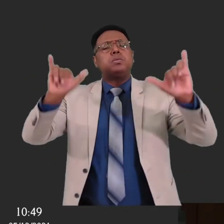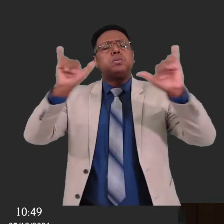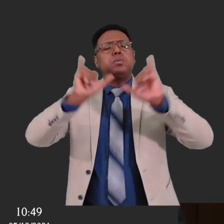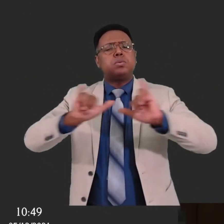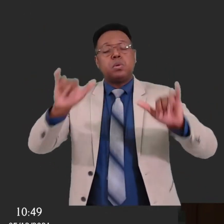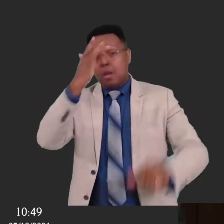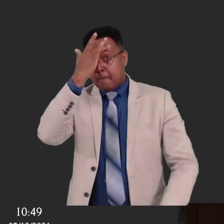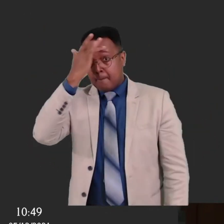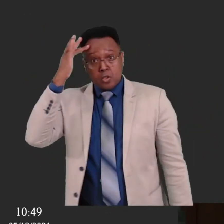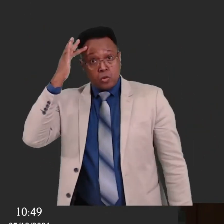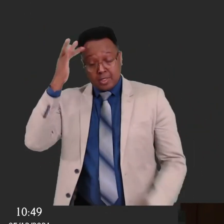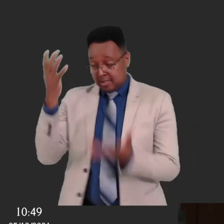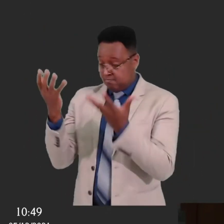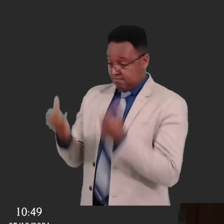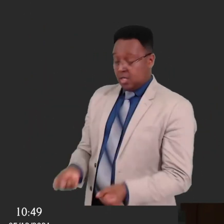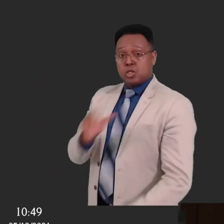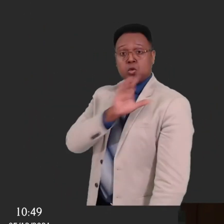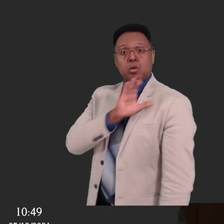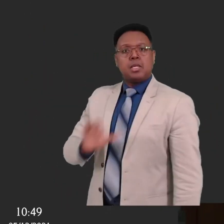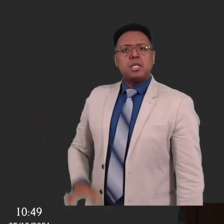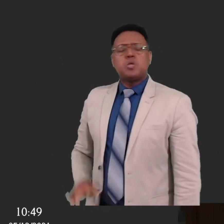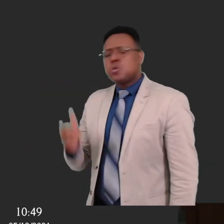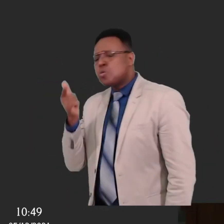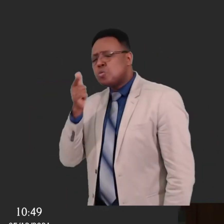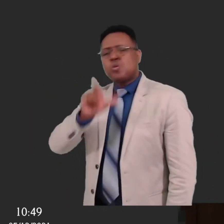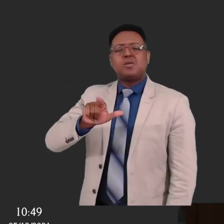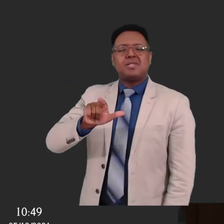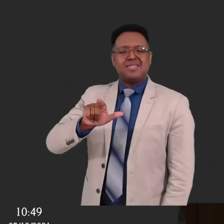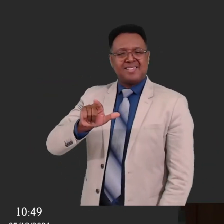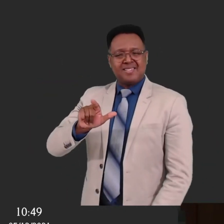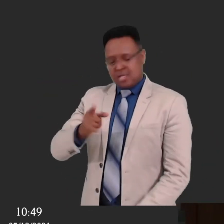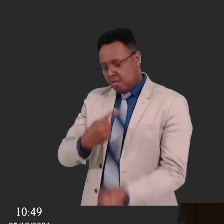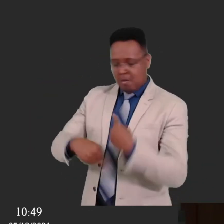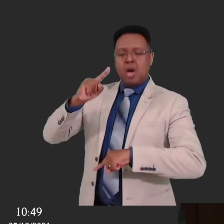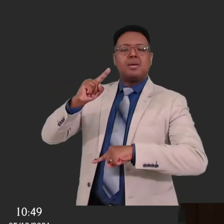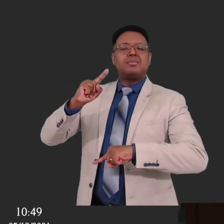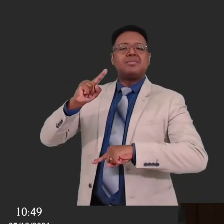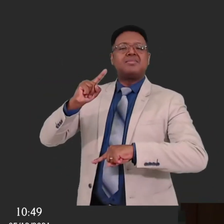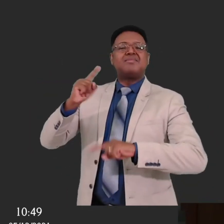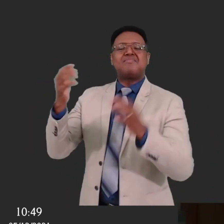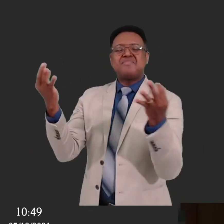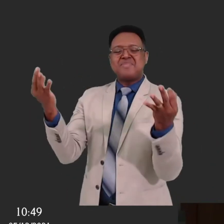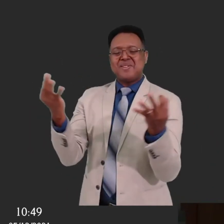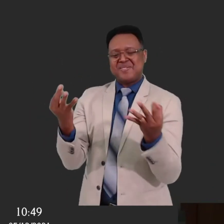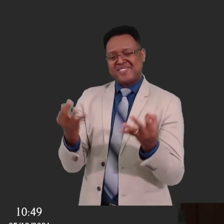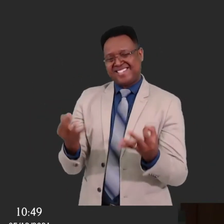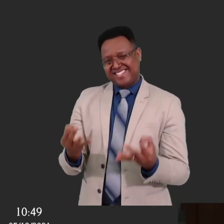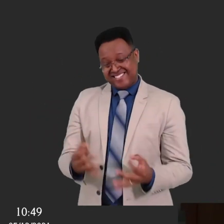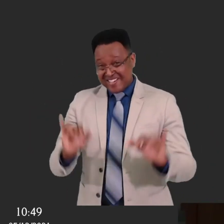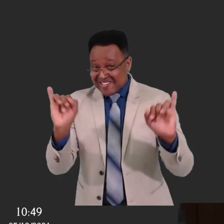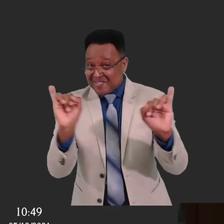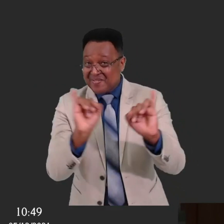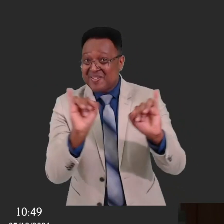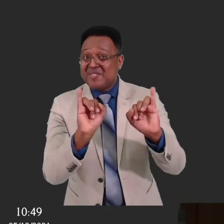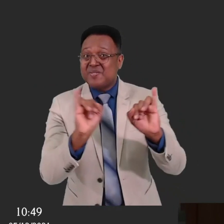que o recebessem pudessem se aperfeiçoar nele. Então o mistério é este, irmãos, que estamos cheios de